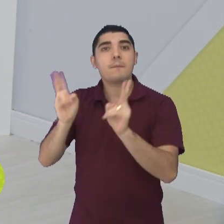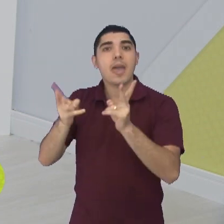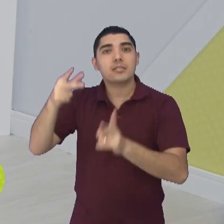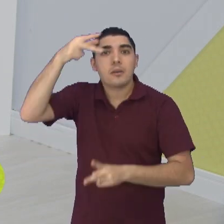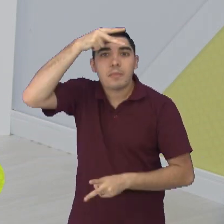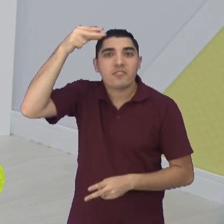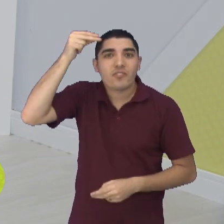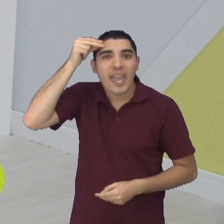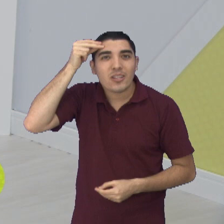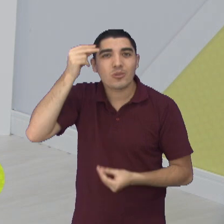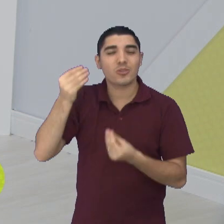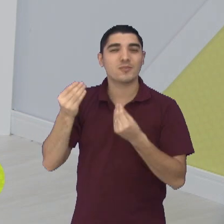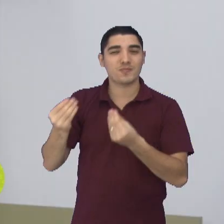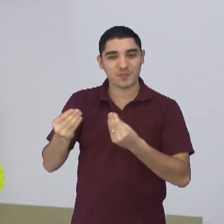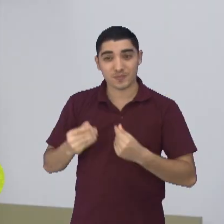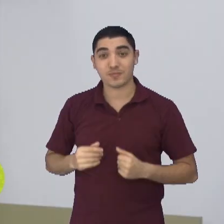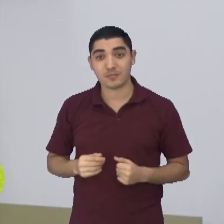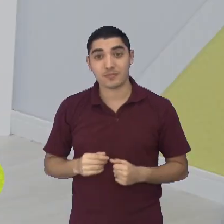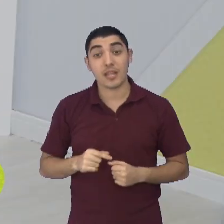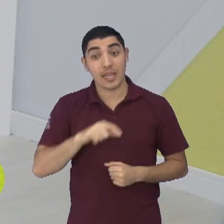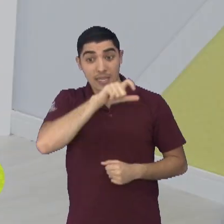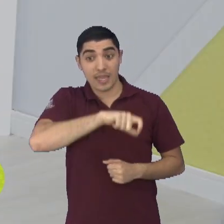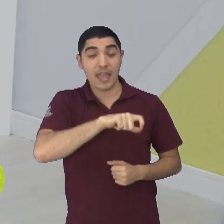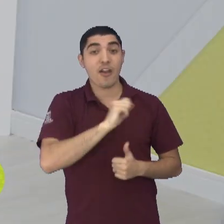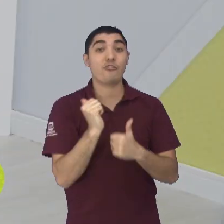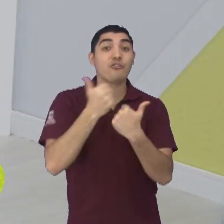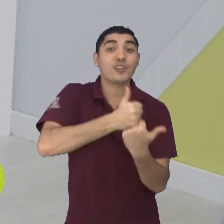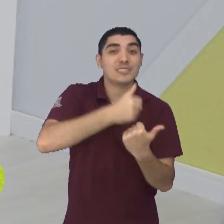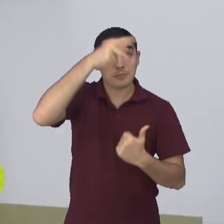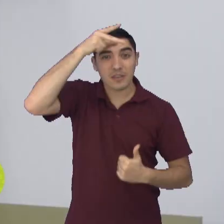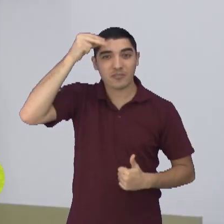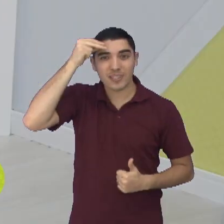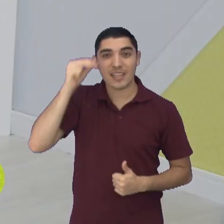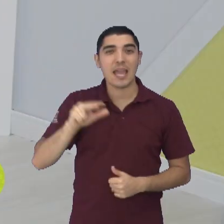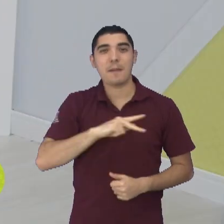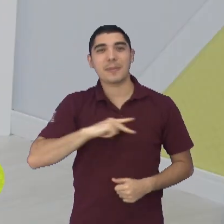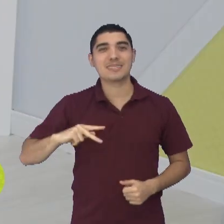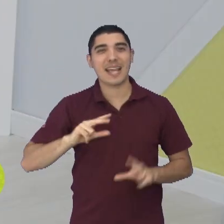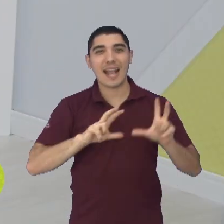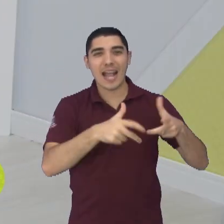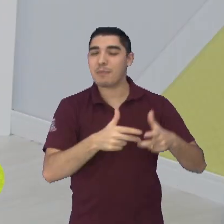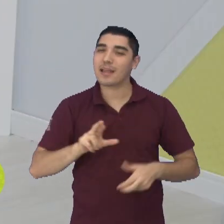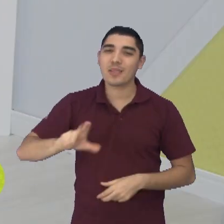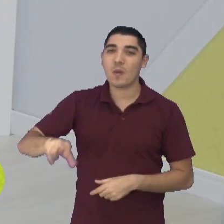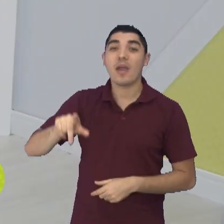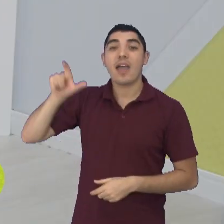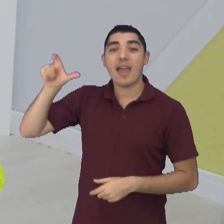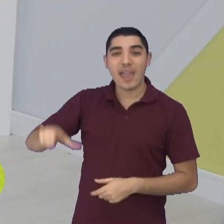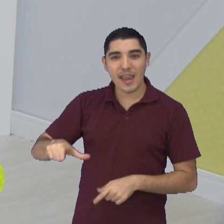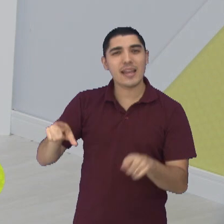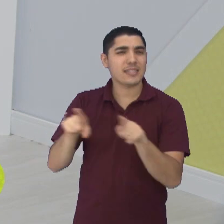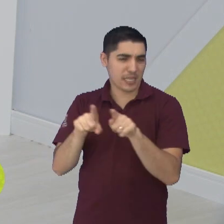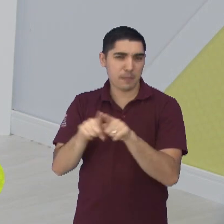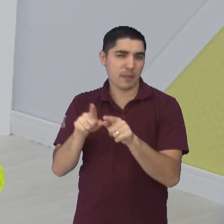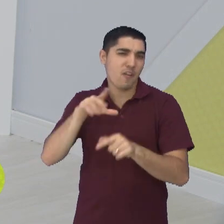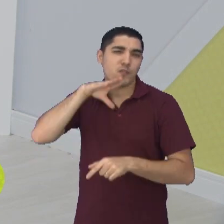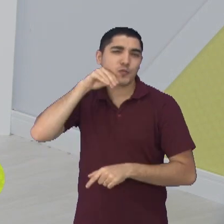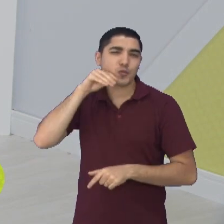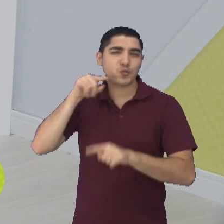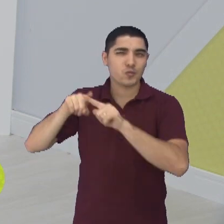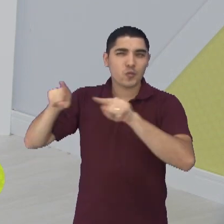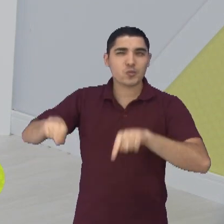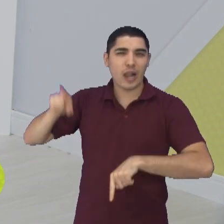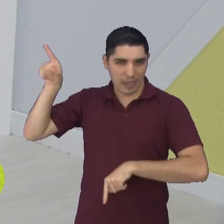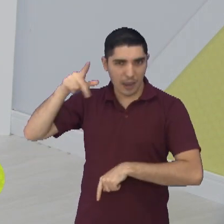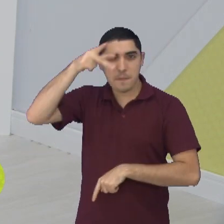vice, ele é... É o vice-prefeito. Ele não é vice-prefeito, ele é o... Presidente da Câmara. Não, mas ele é homem forte da prefeitura também lá, eu esqueci agora o